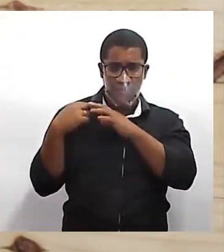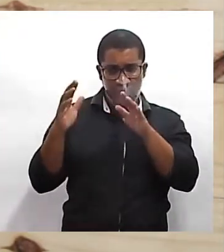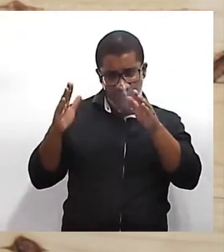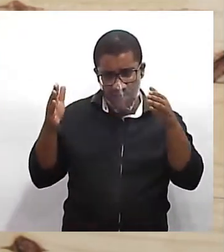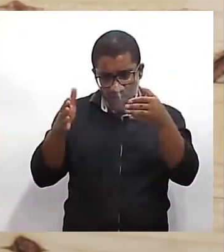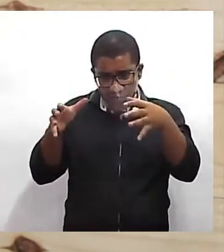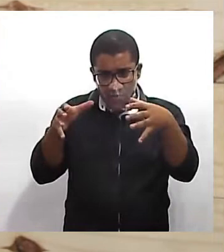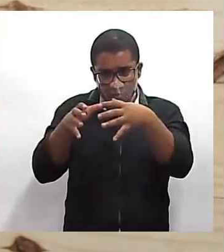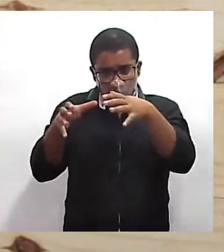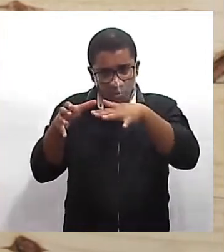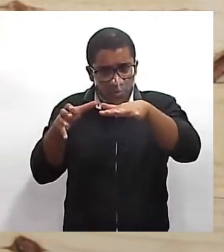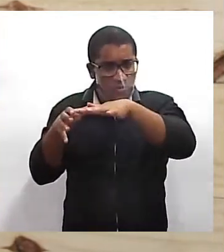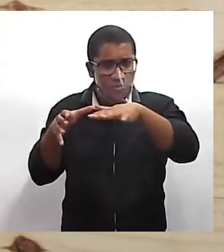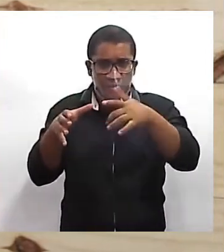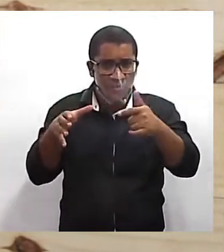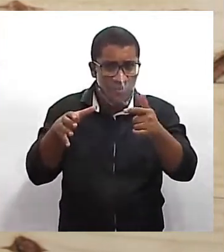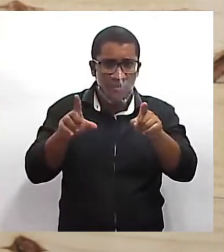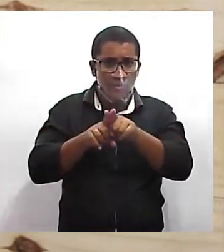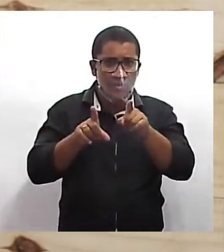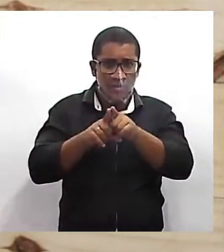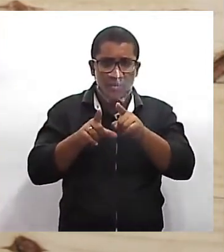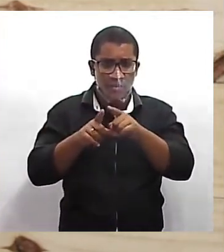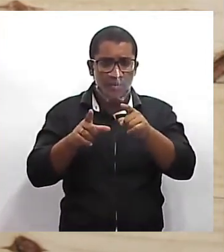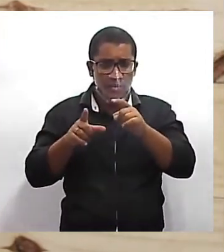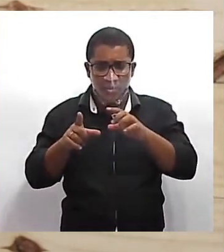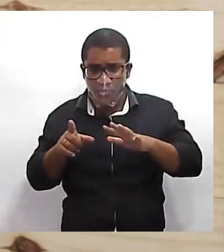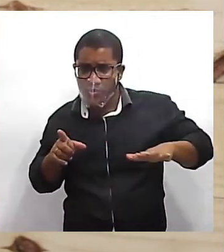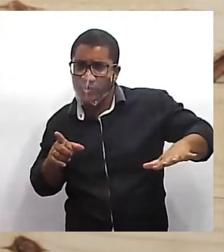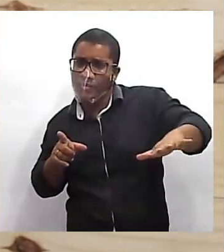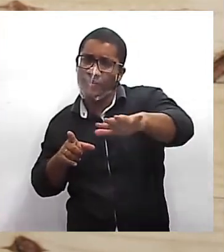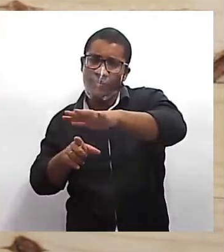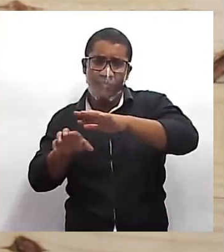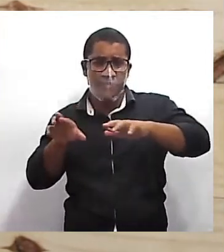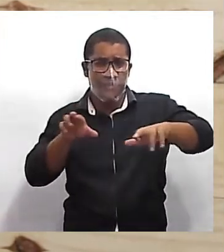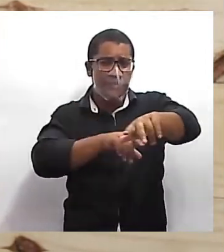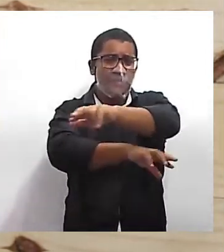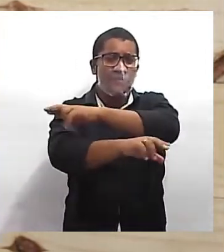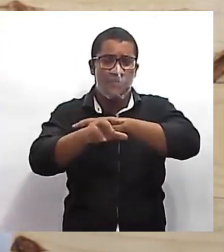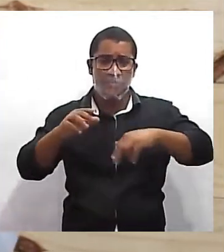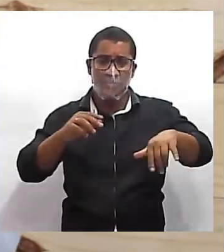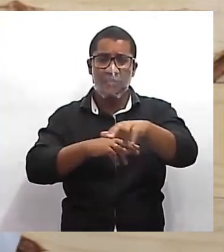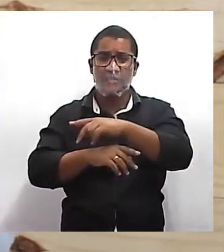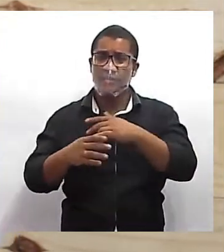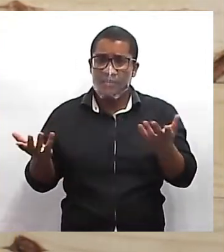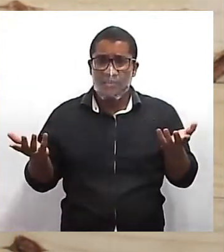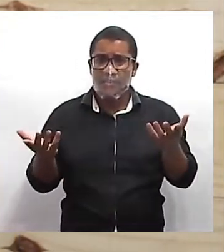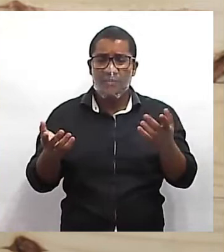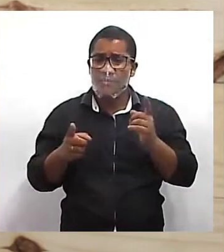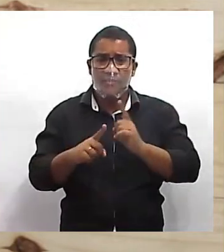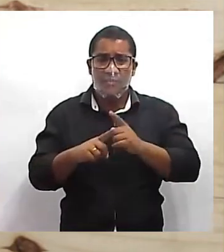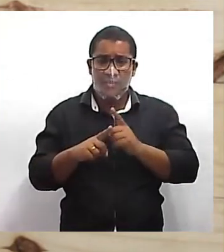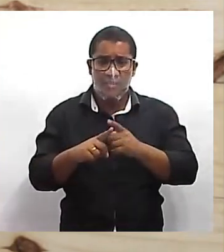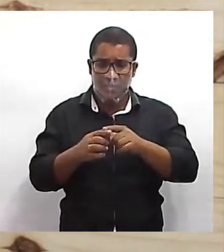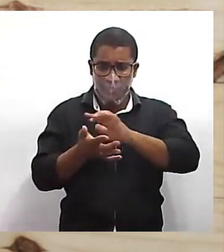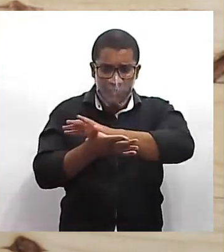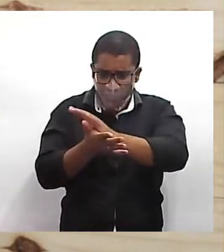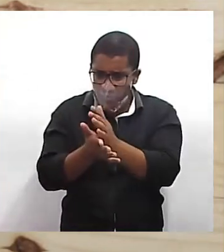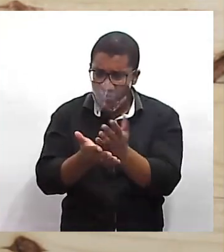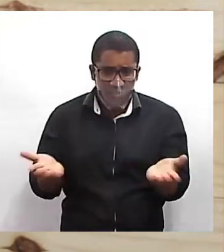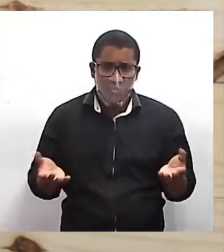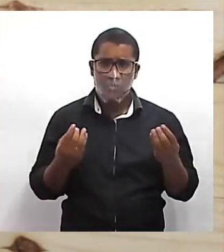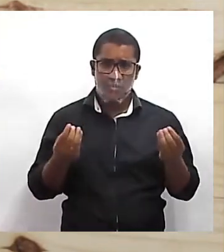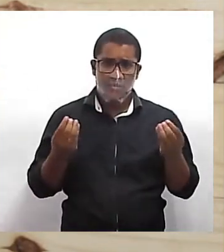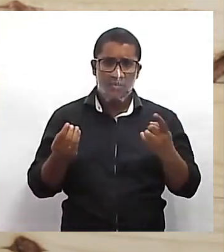importância do debate plural, de uma sociedade plural, de uma reflexão crítica em nossa sociedade. Então, é muito triste